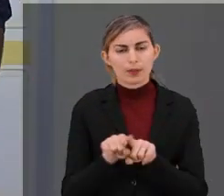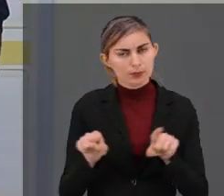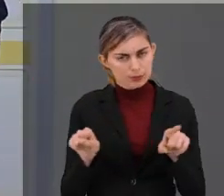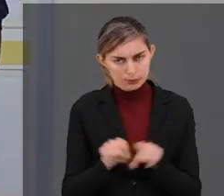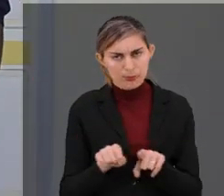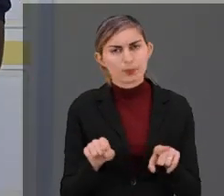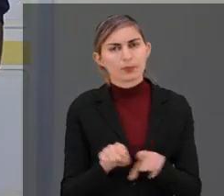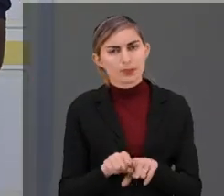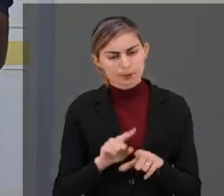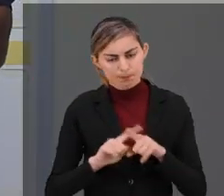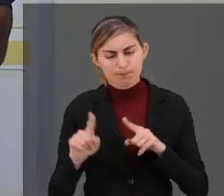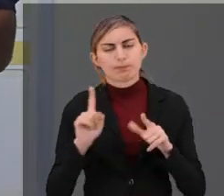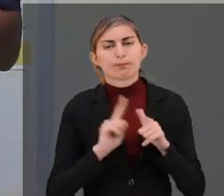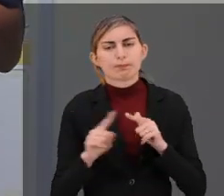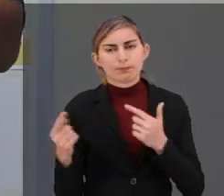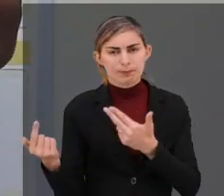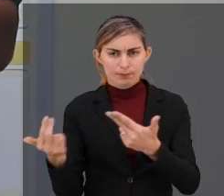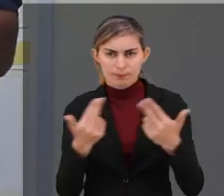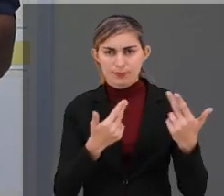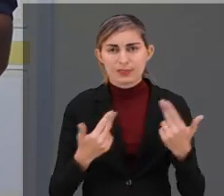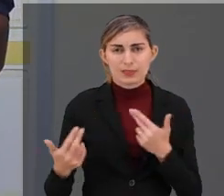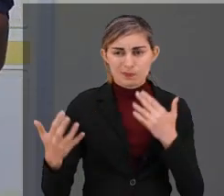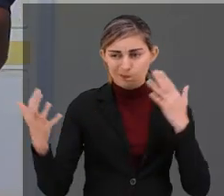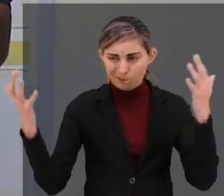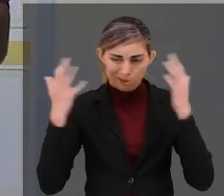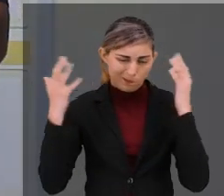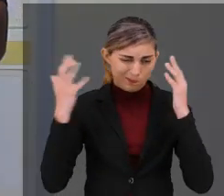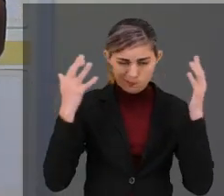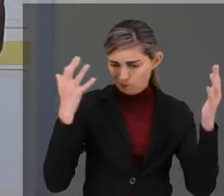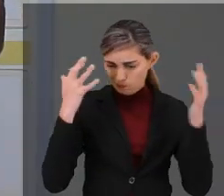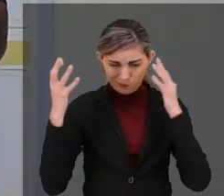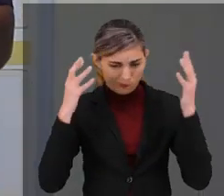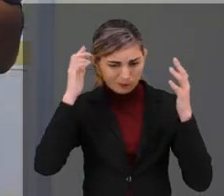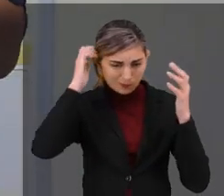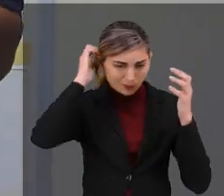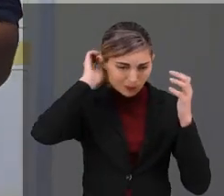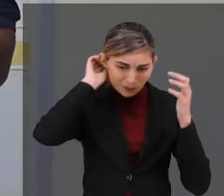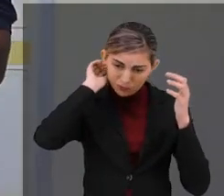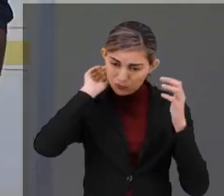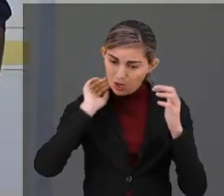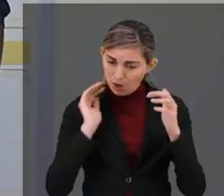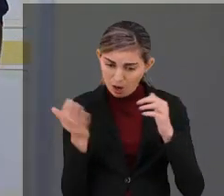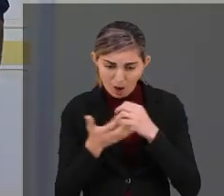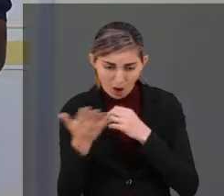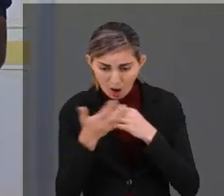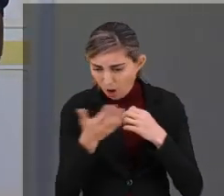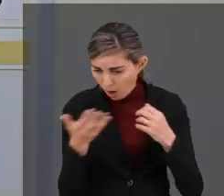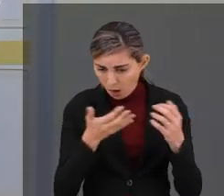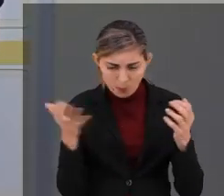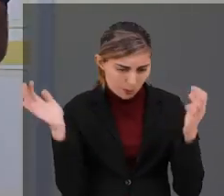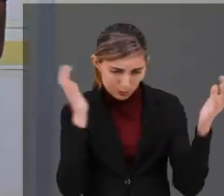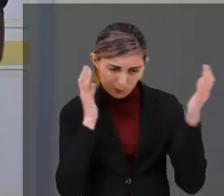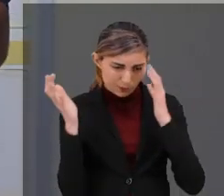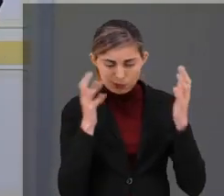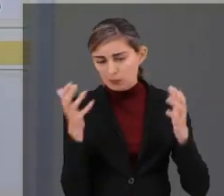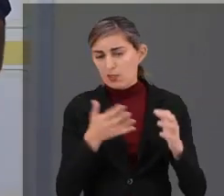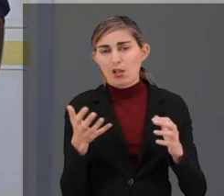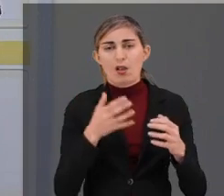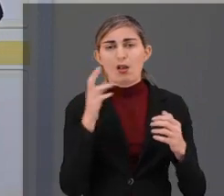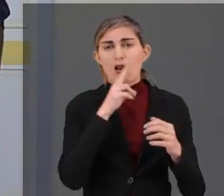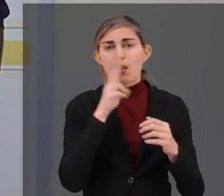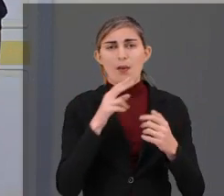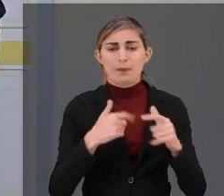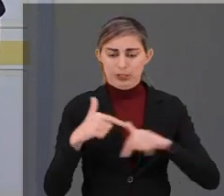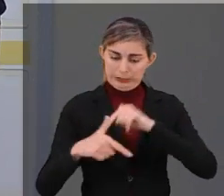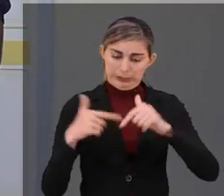de atividade que trabalhavam sob estresse de pressa em fazer, de ter que fazer